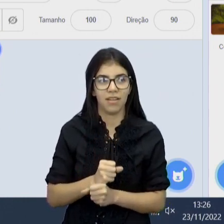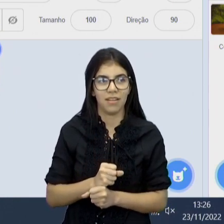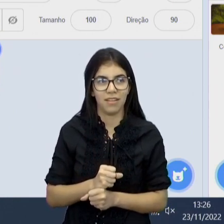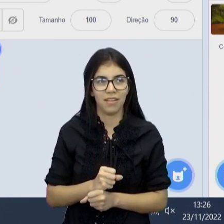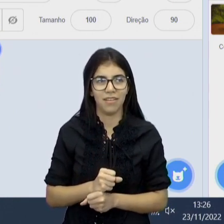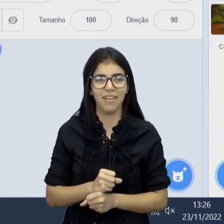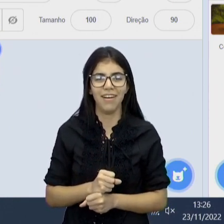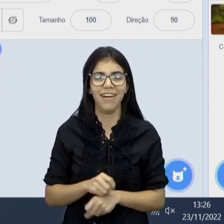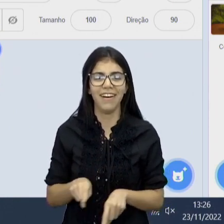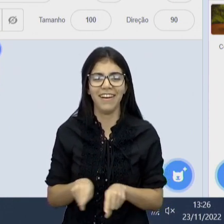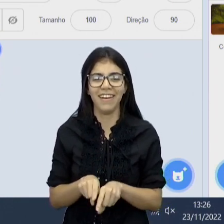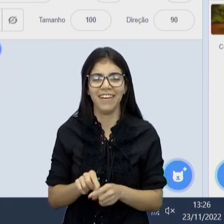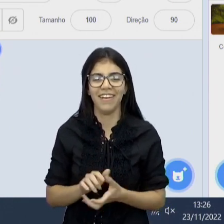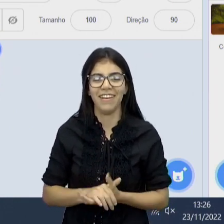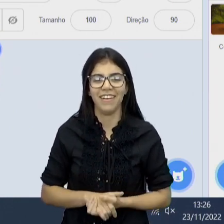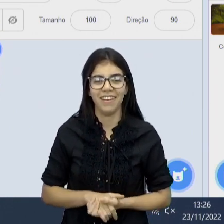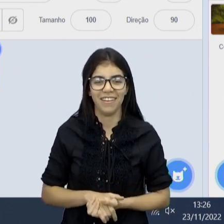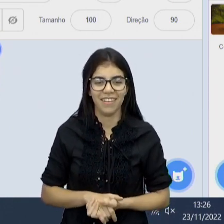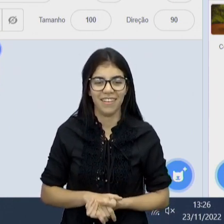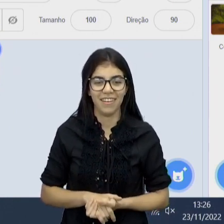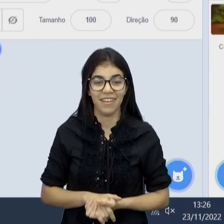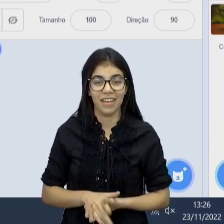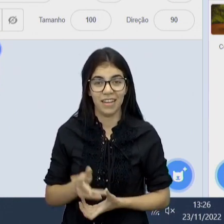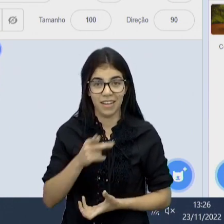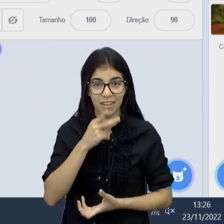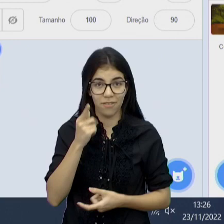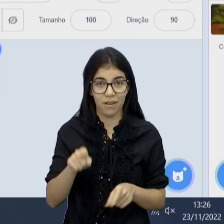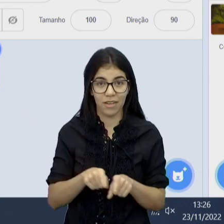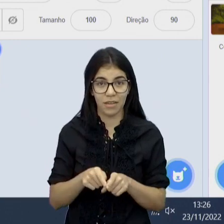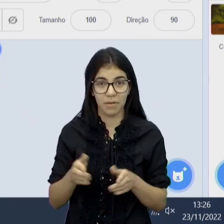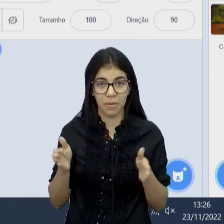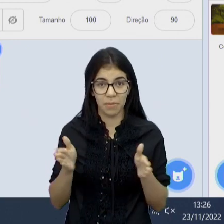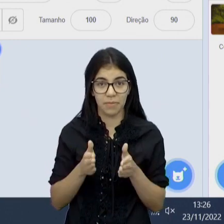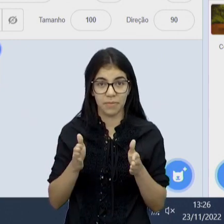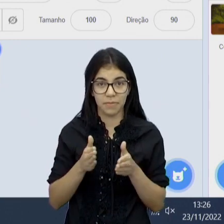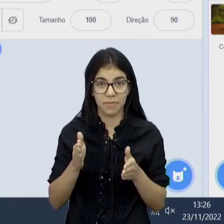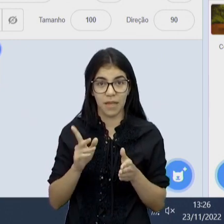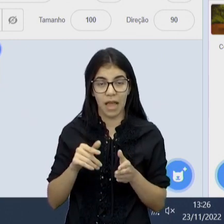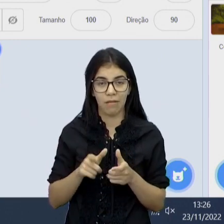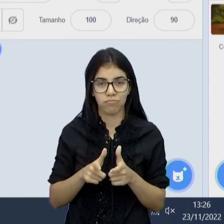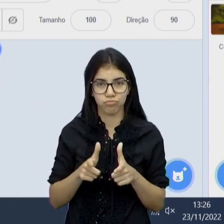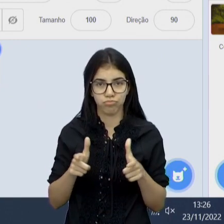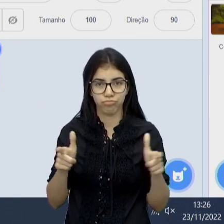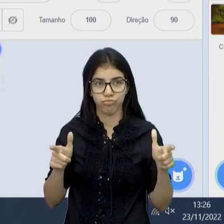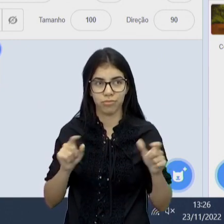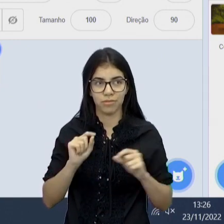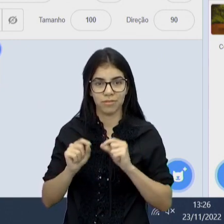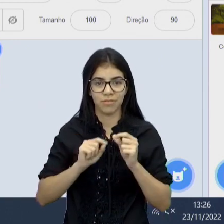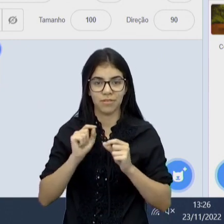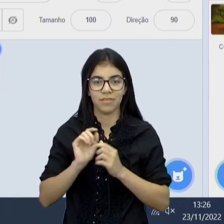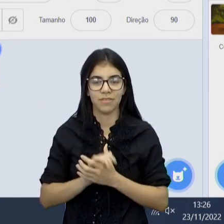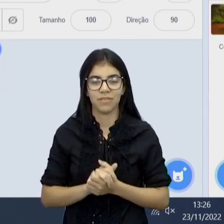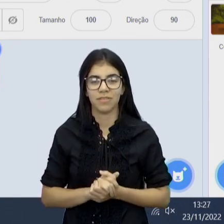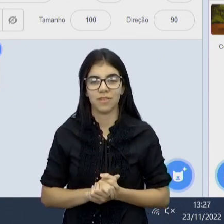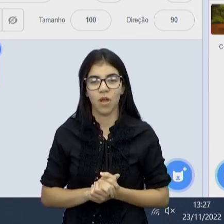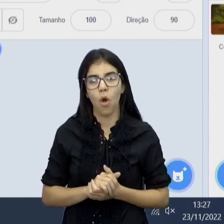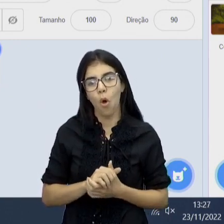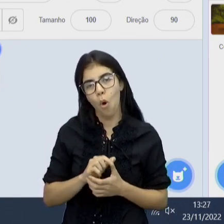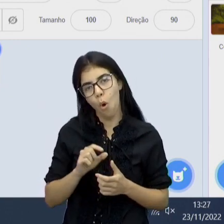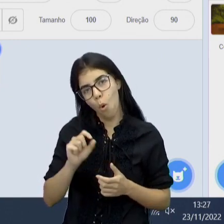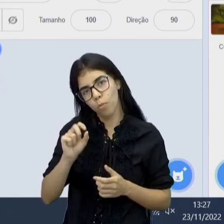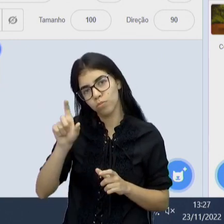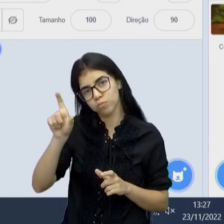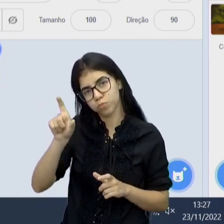Então diga olá, encaixa lá embaixo. Se você quiser diminuir um pouco, se achar que seus blocos estão muito grandes, você Vou diminui baixar. um pouquinho ali. Tá. Ou você arrasta